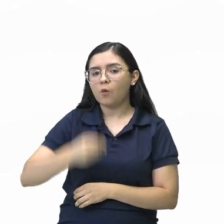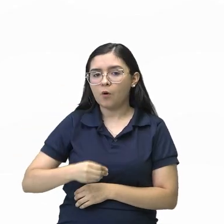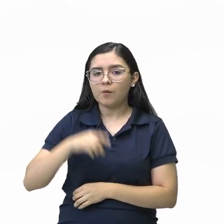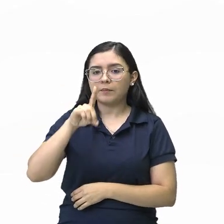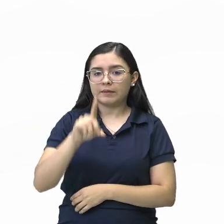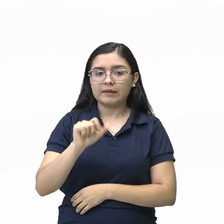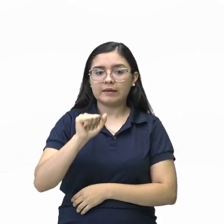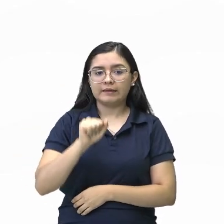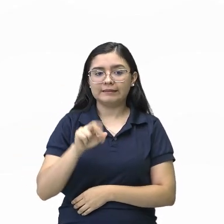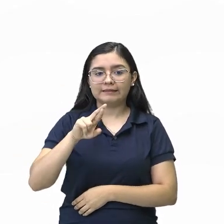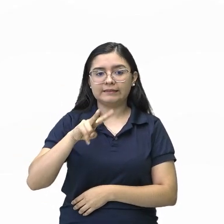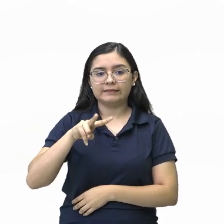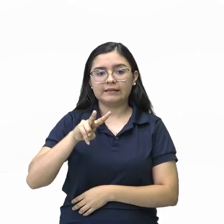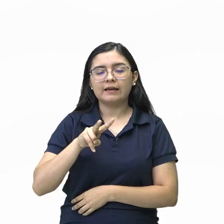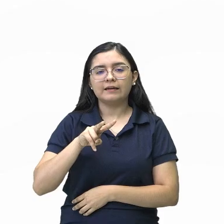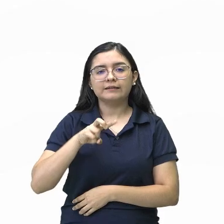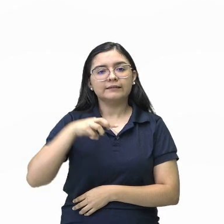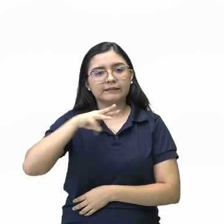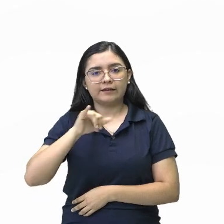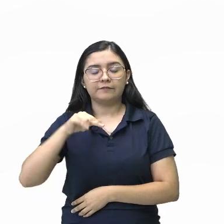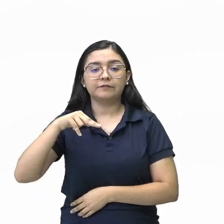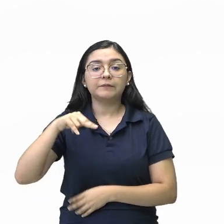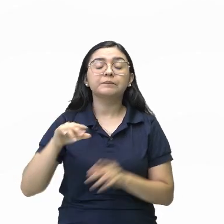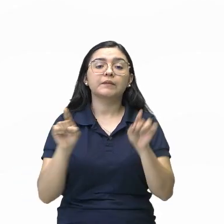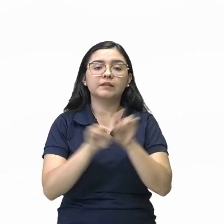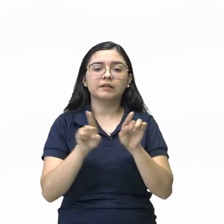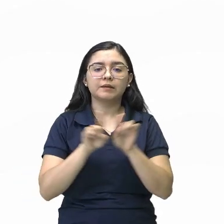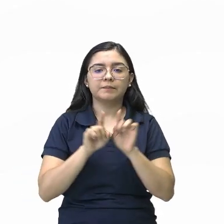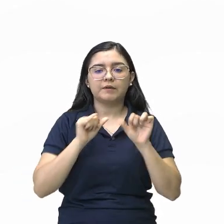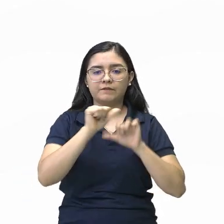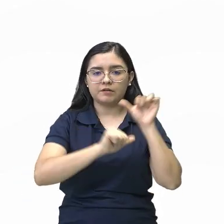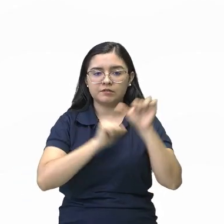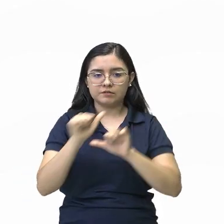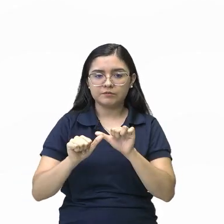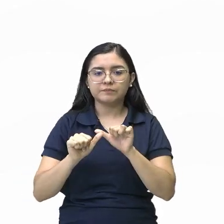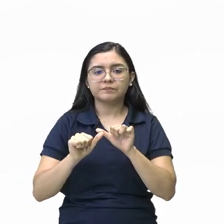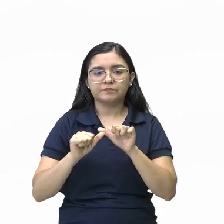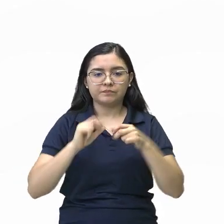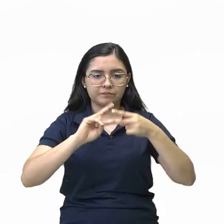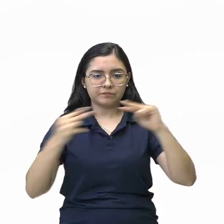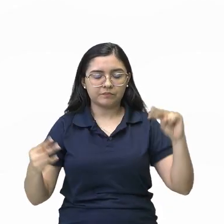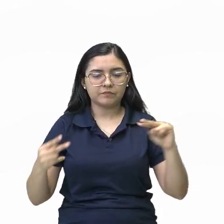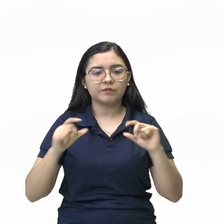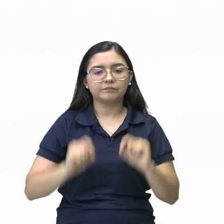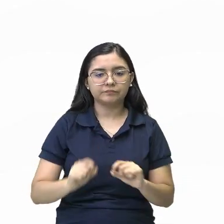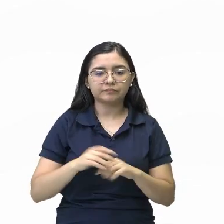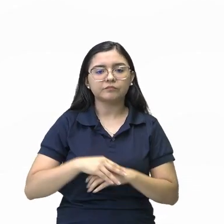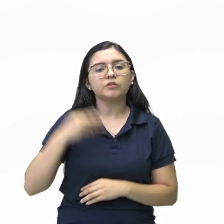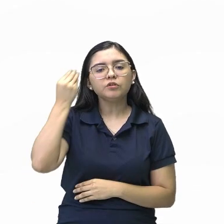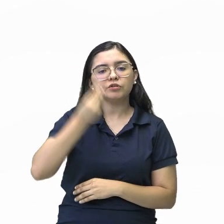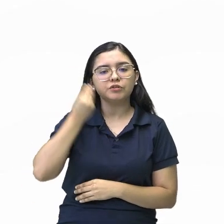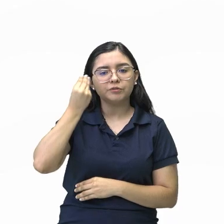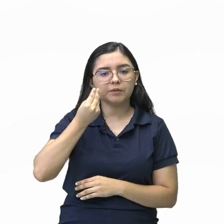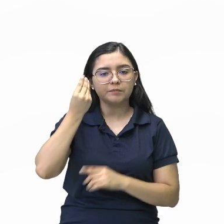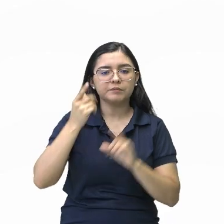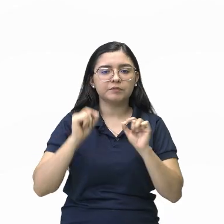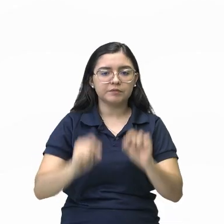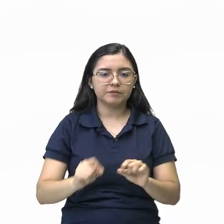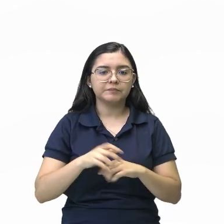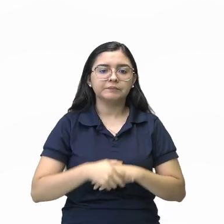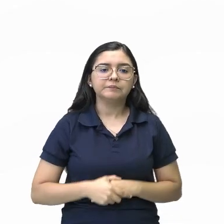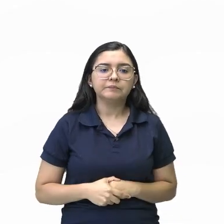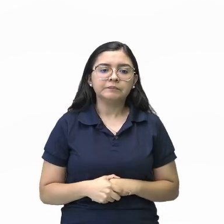variação genética, a primeira vez que ocorreu aí o estudo da variação genética foi através dos experimentos de